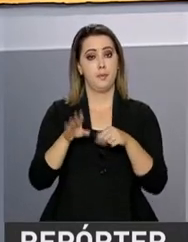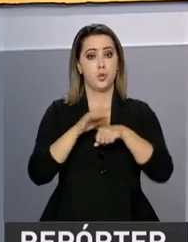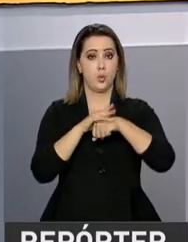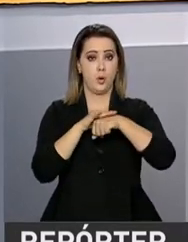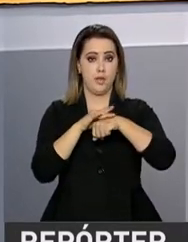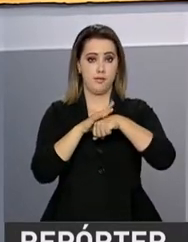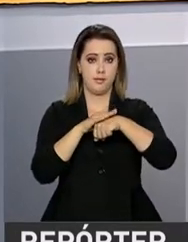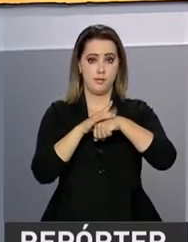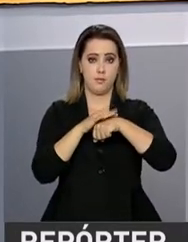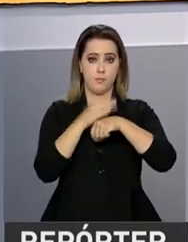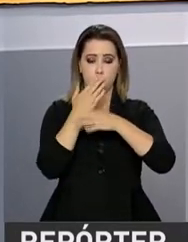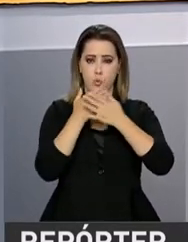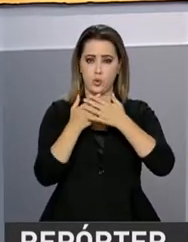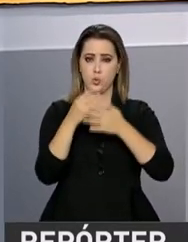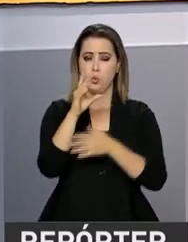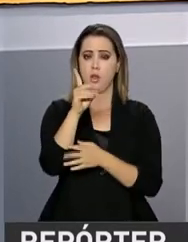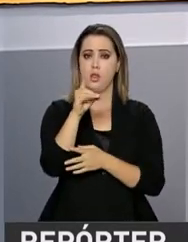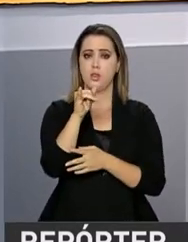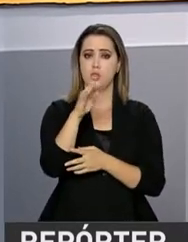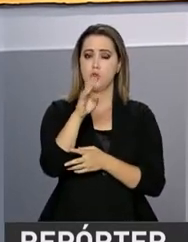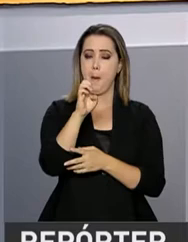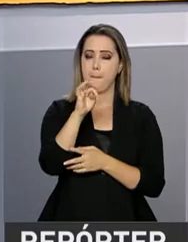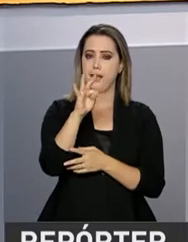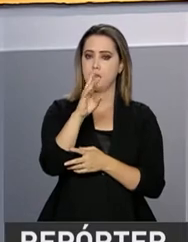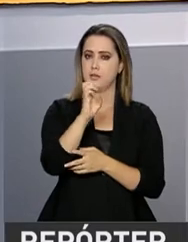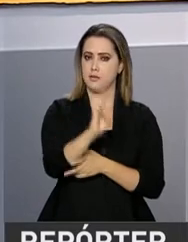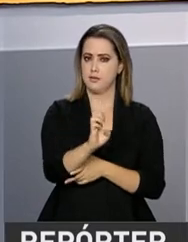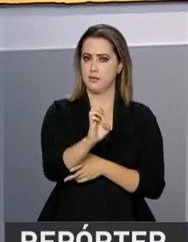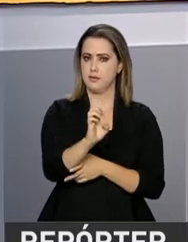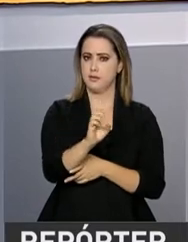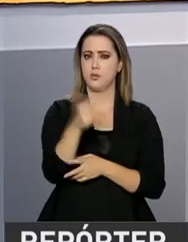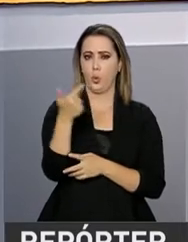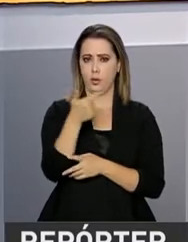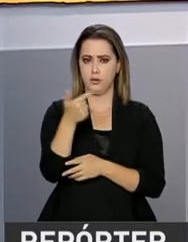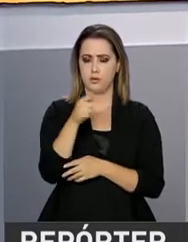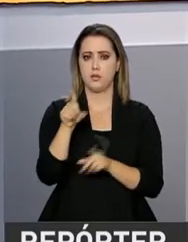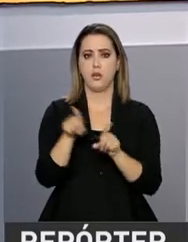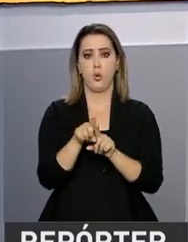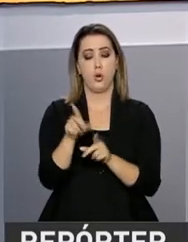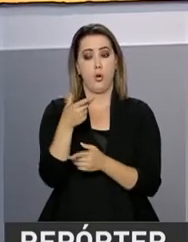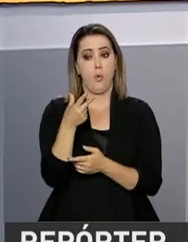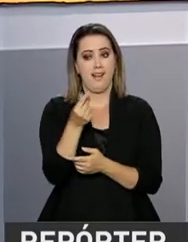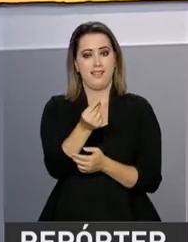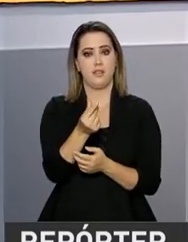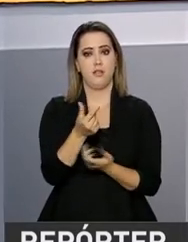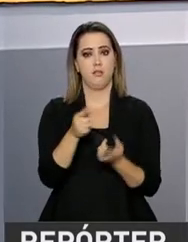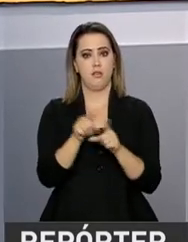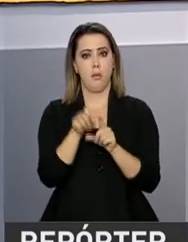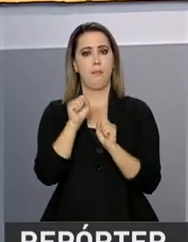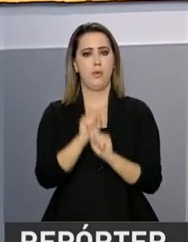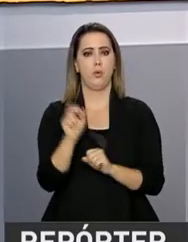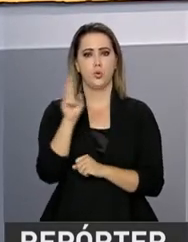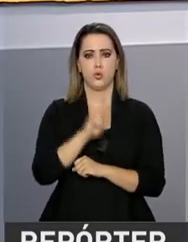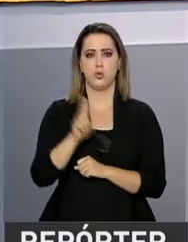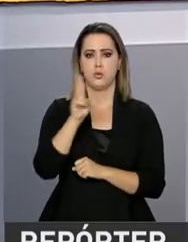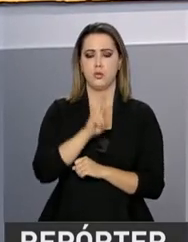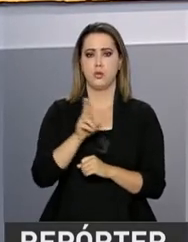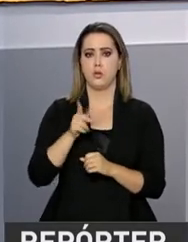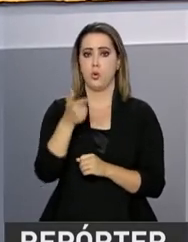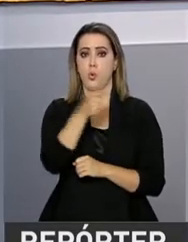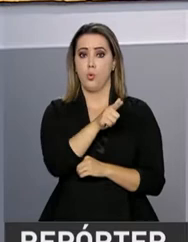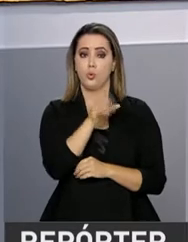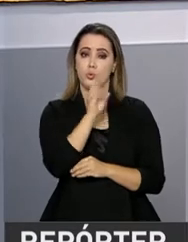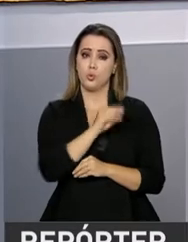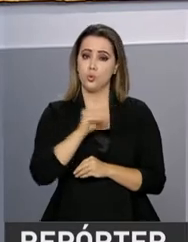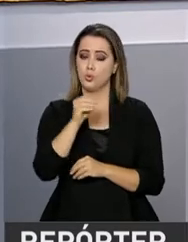adicional para o controle glicêmico de diabéticos fornecido em uma caneta aplicadora o remédio pode ser utilizado quando outros